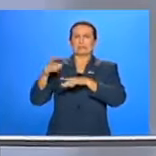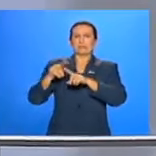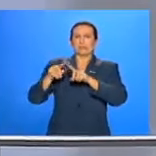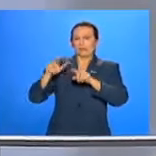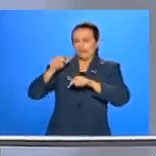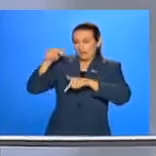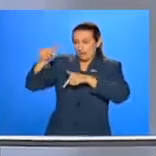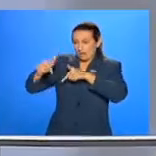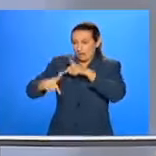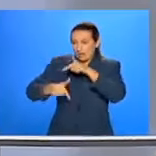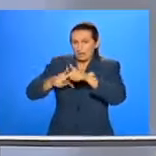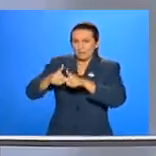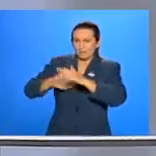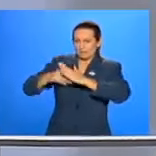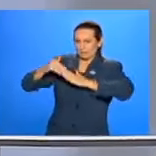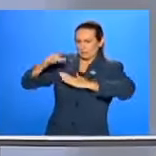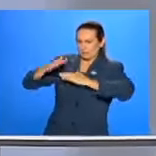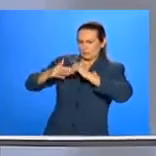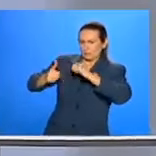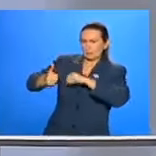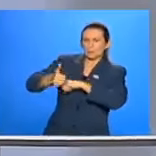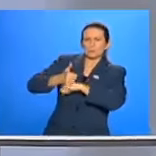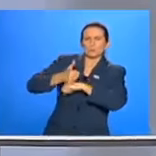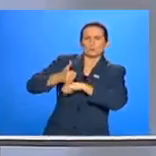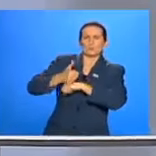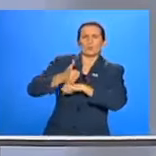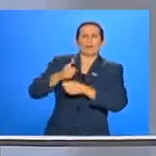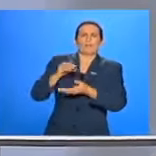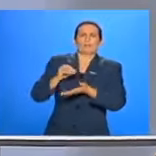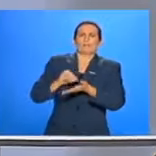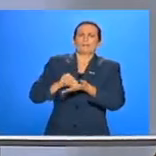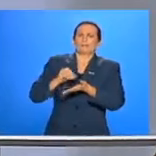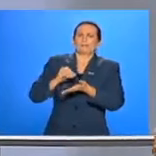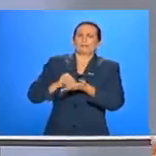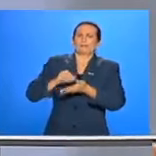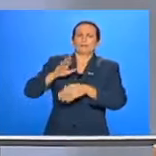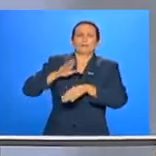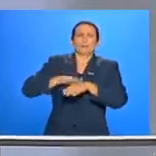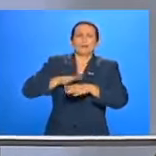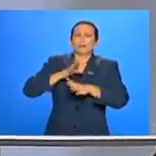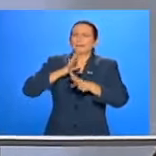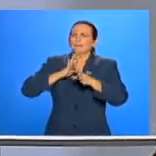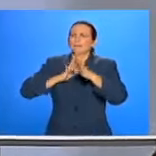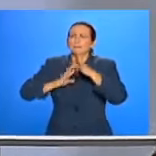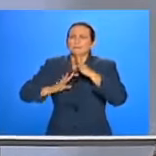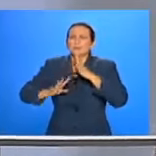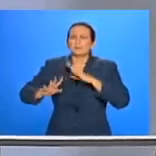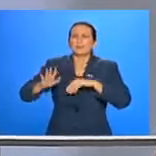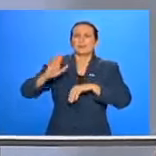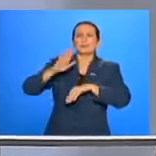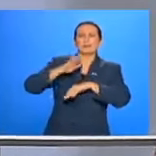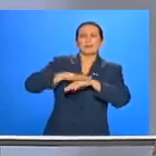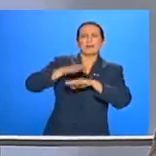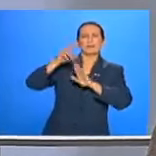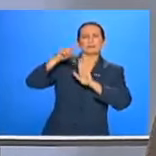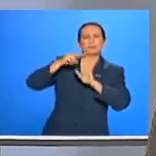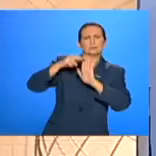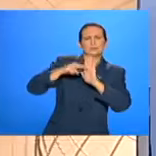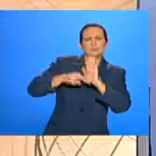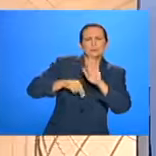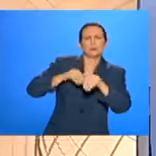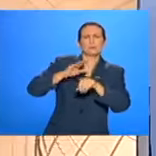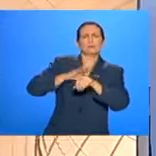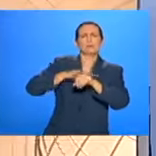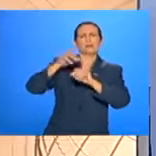é alvo do desconhecimento e de atribuições equivocadas.